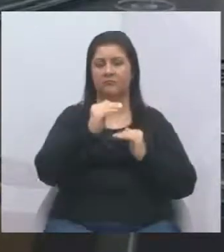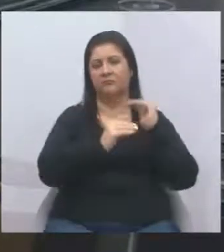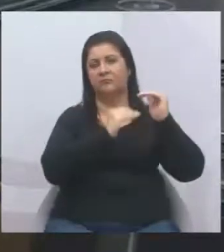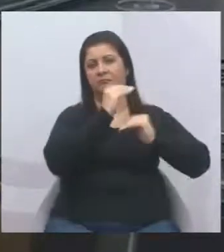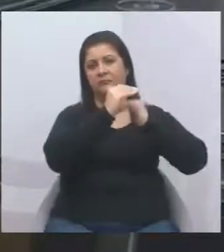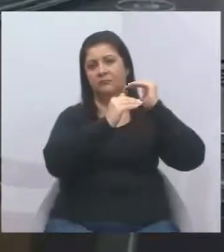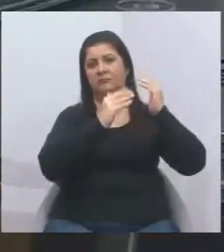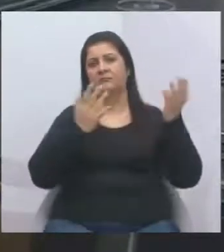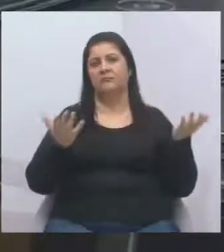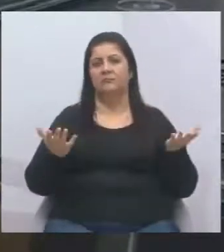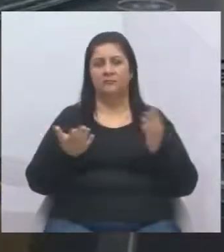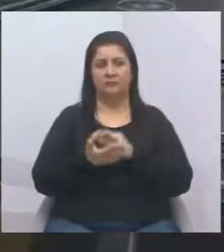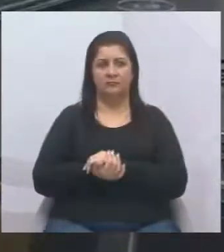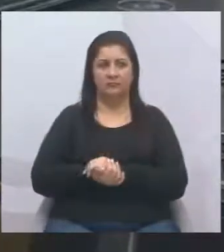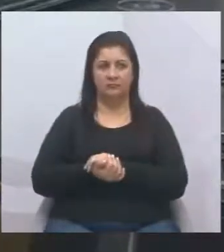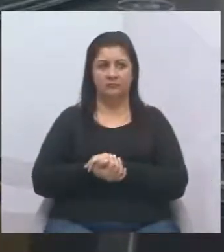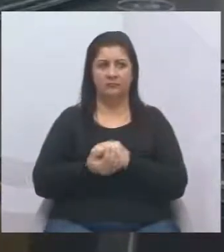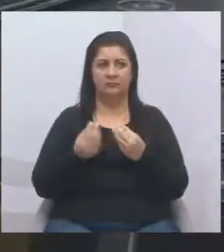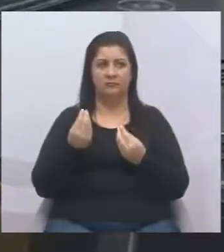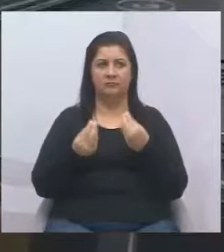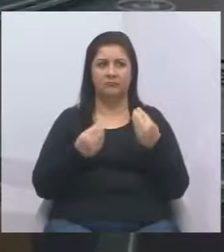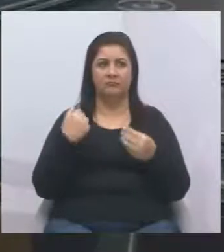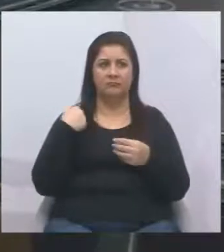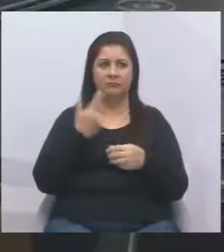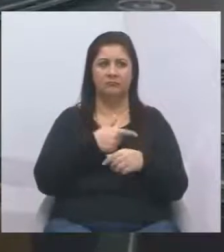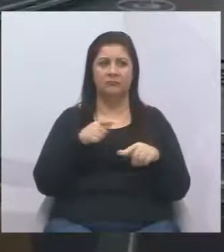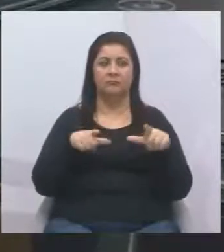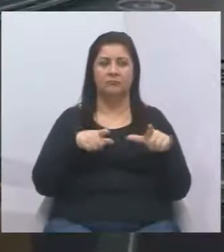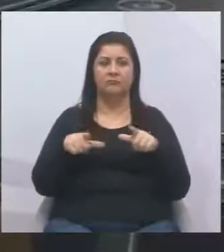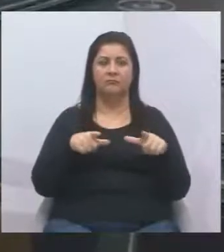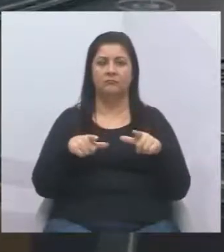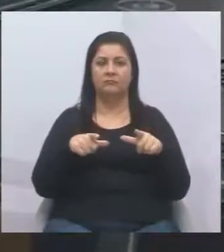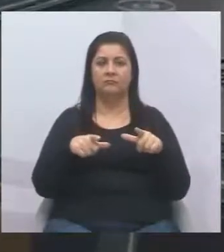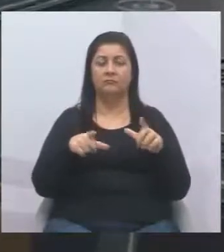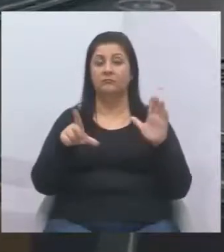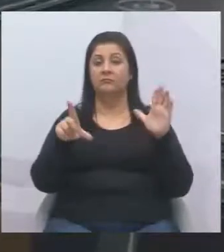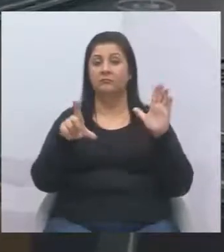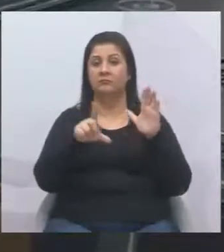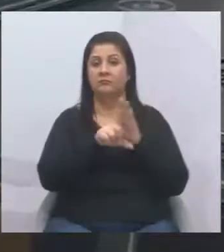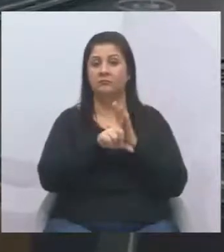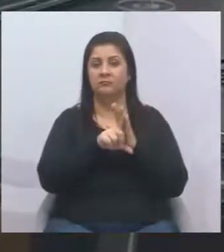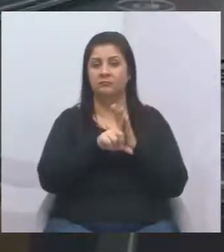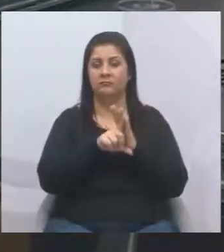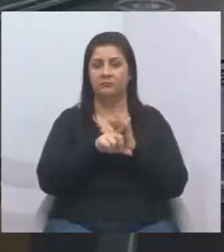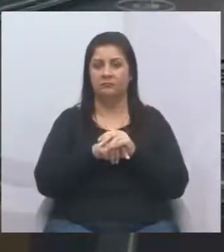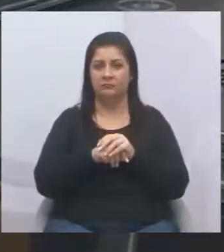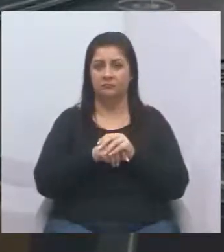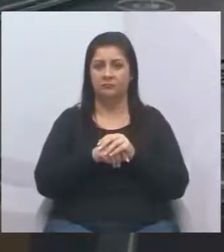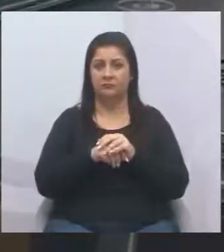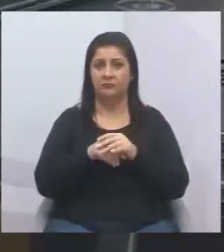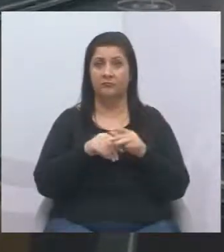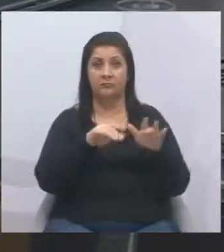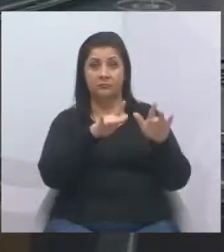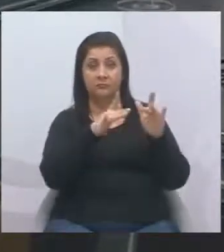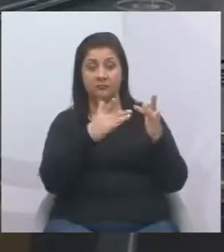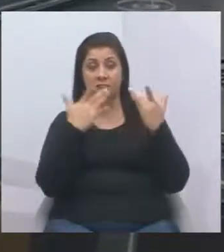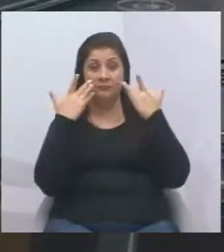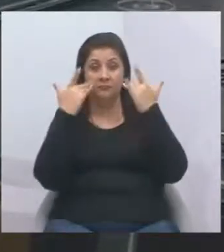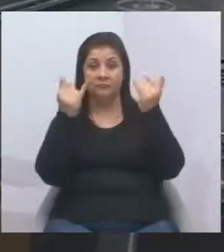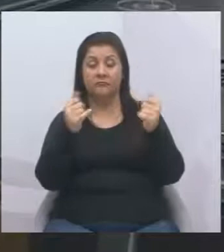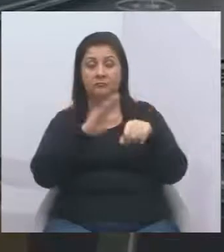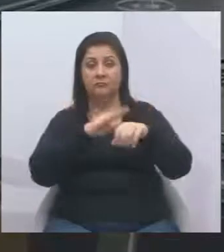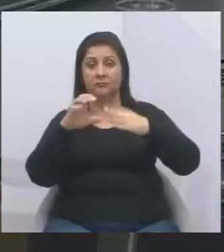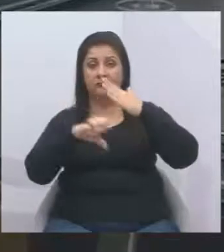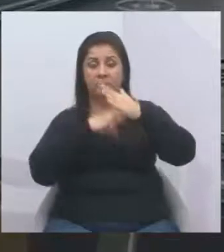Econômico. Como que nós estamos trabalhando a legislação fiscal para atrair empresas e indústrias para o nosso